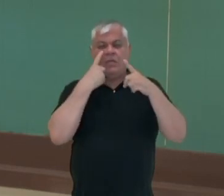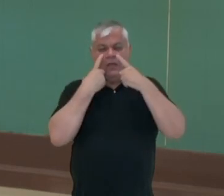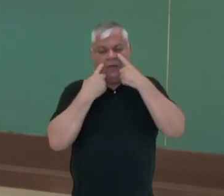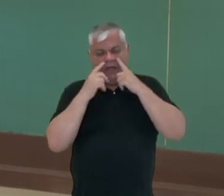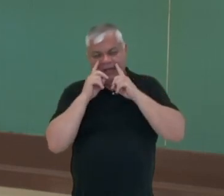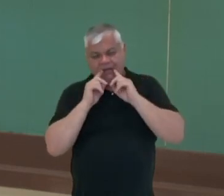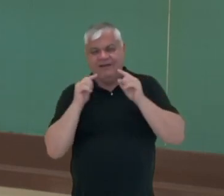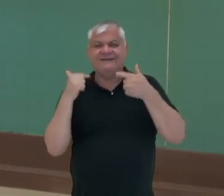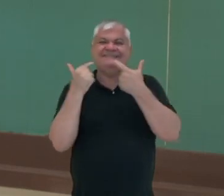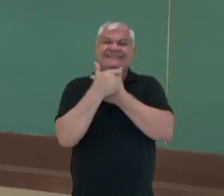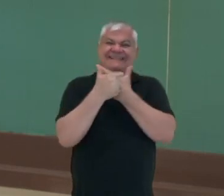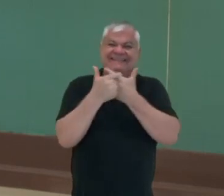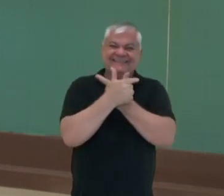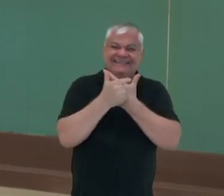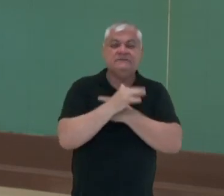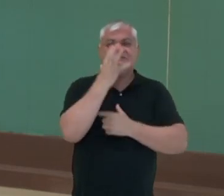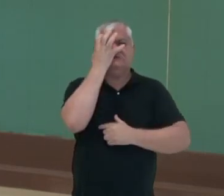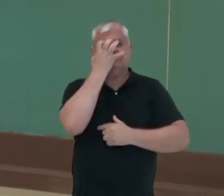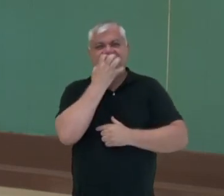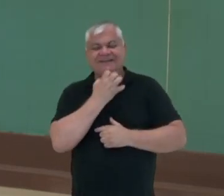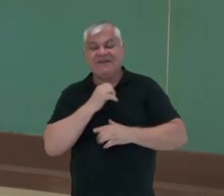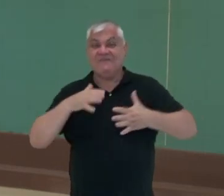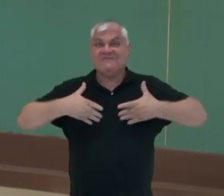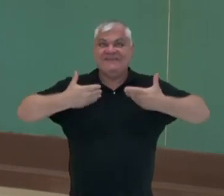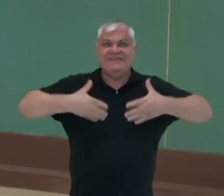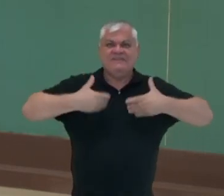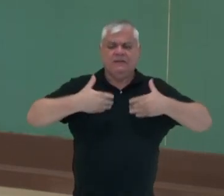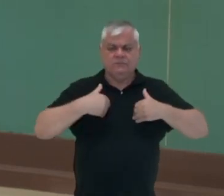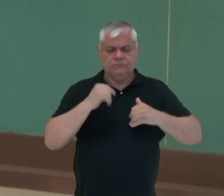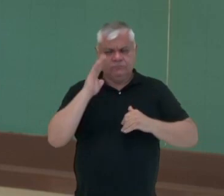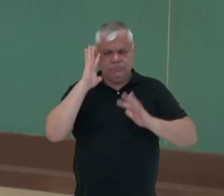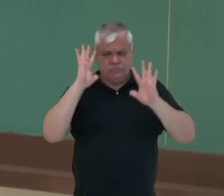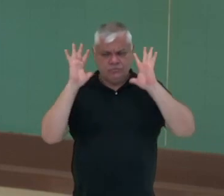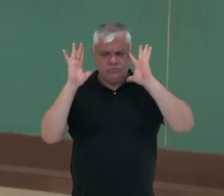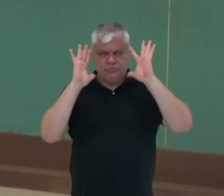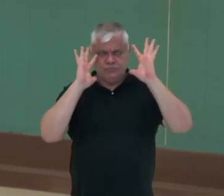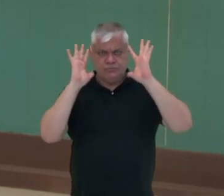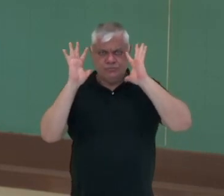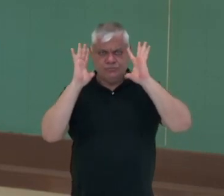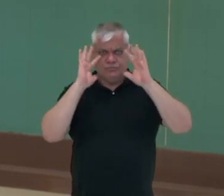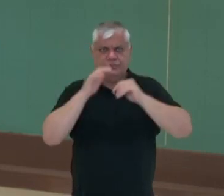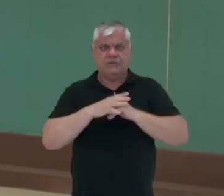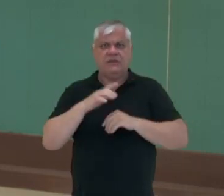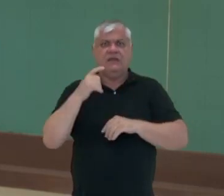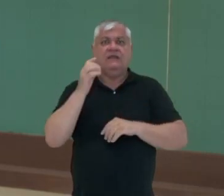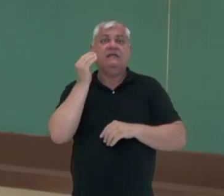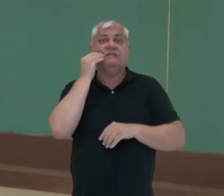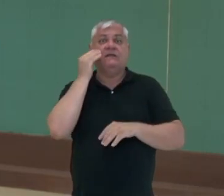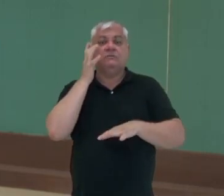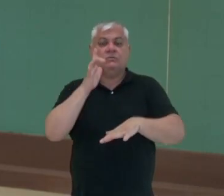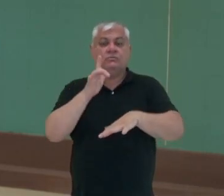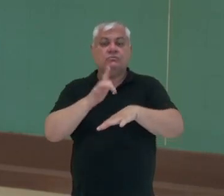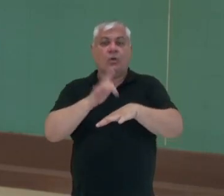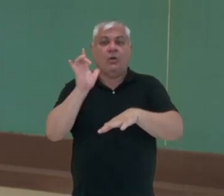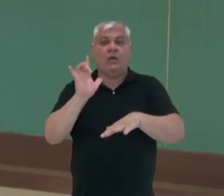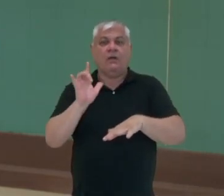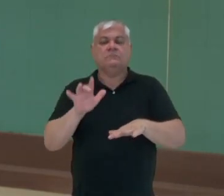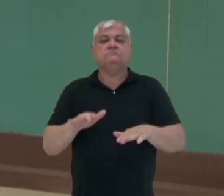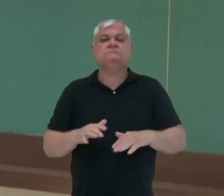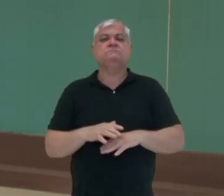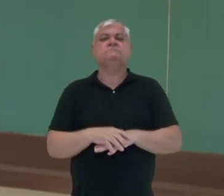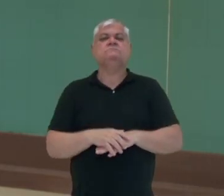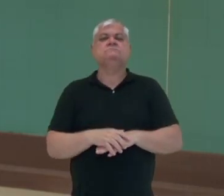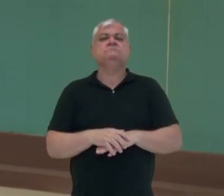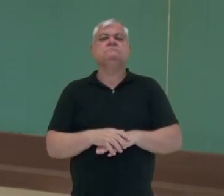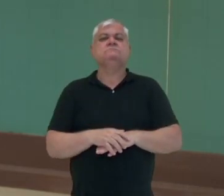riu, teve gente que ficou séria, teve gente que ficou contente, teve gente que ficou pensativa, teve gente que tentou tocar ela não tocou, ela ficou quieta. Aí